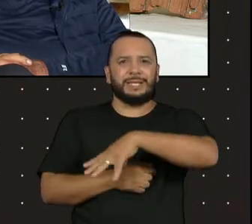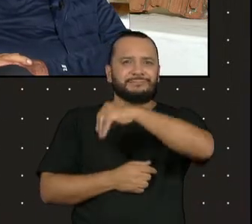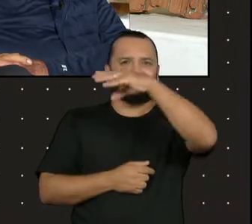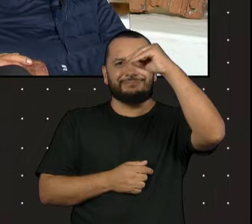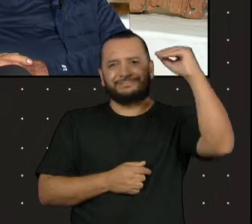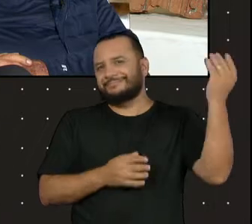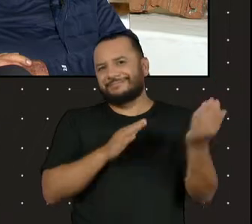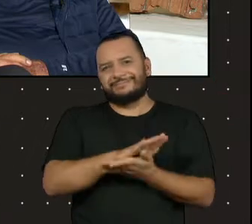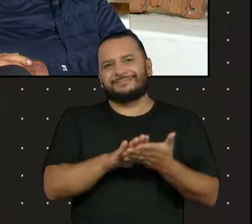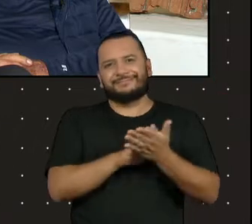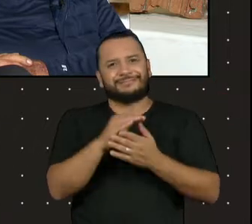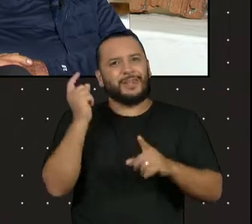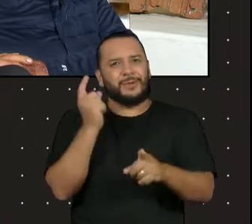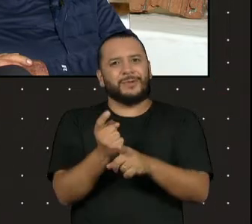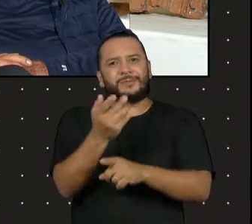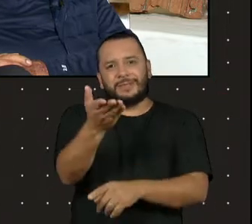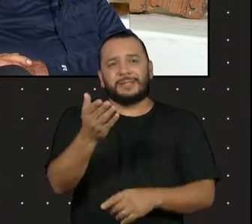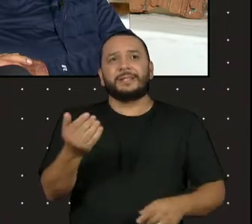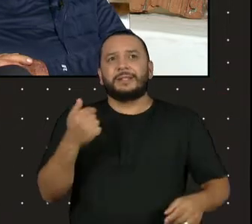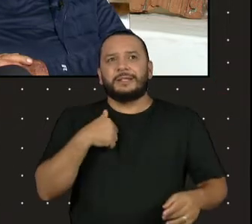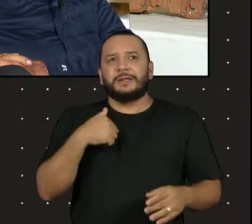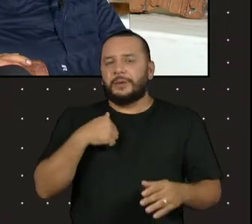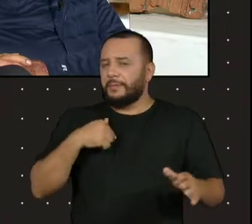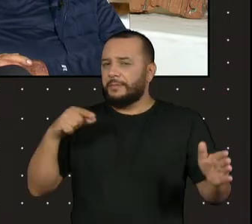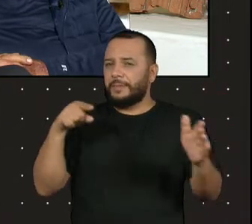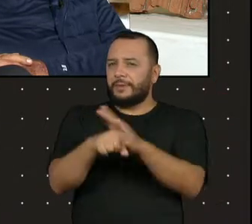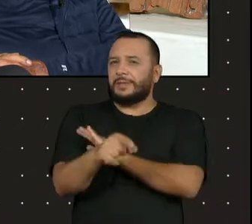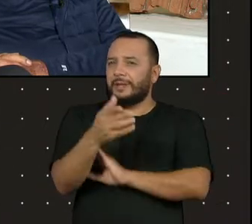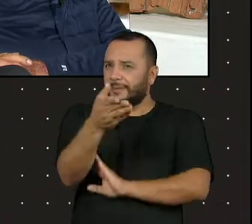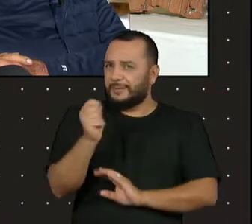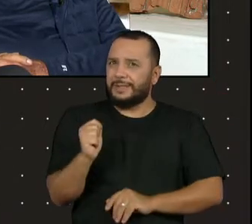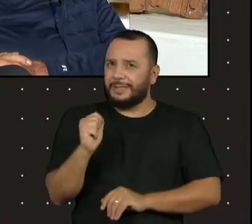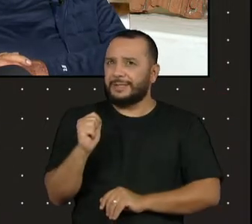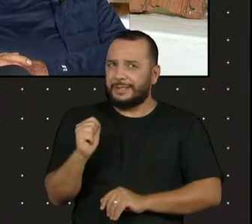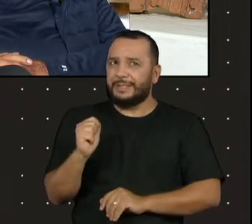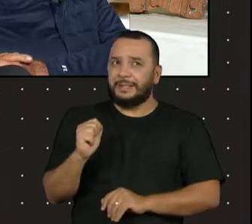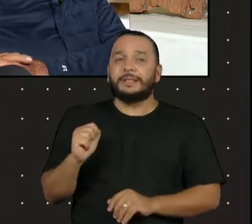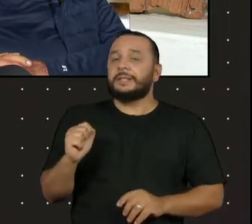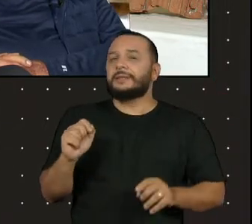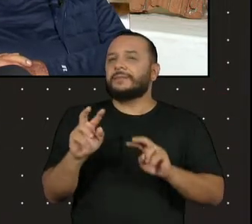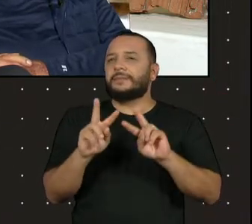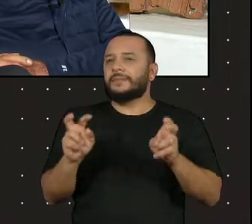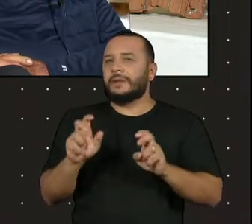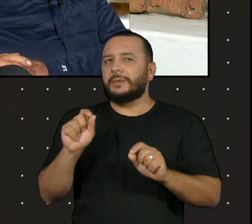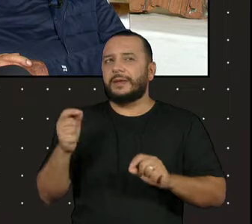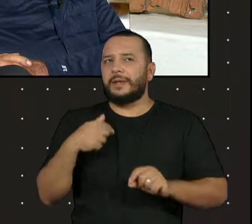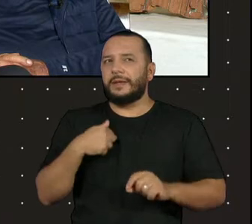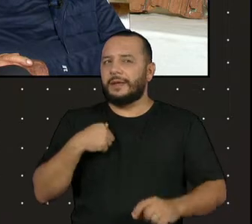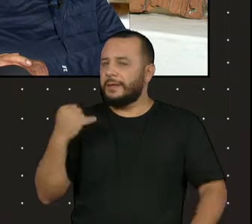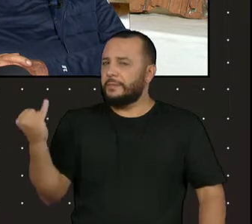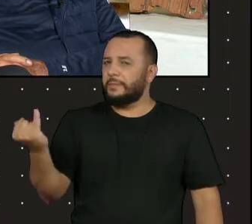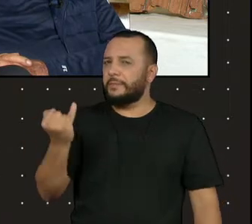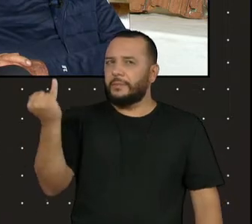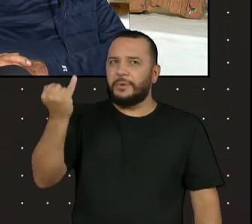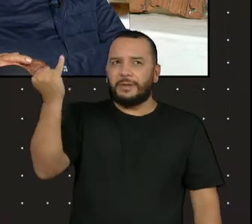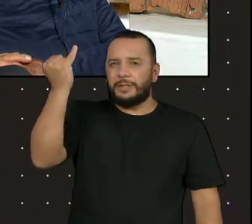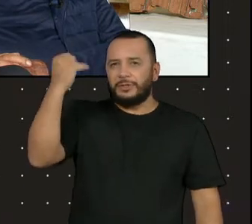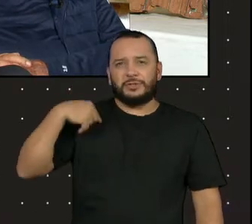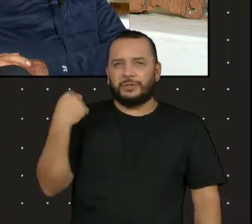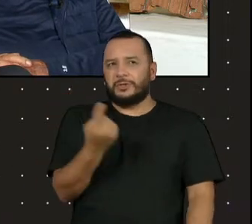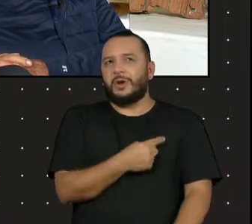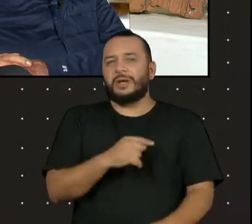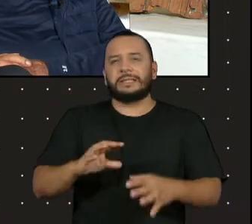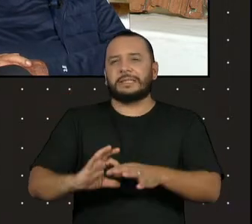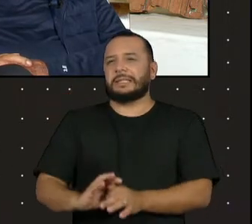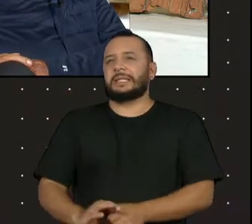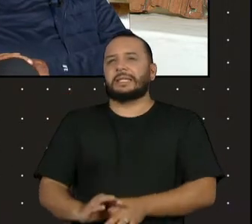coisa que está no ar, o impeachment. Para nós, é tão importante que a gente se livre